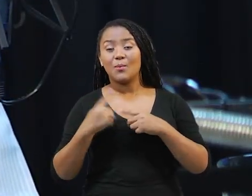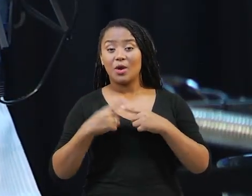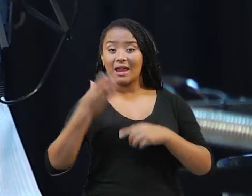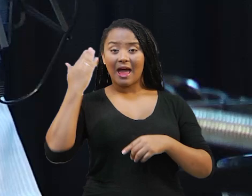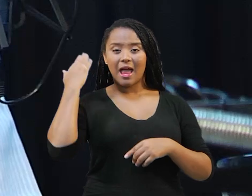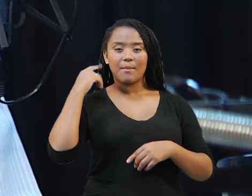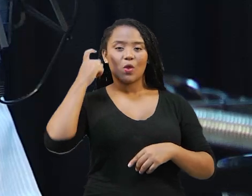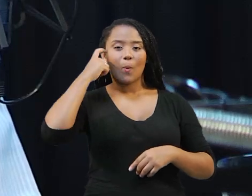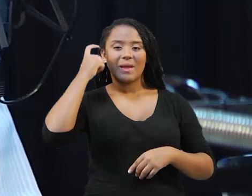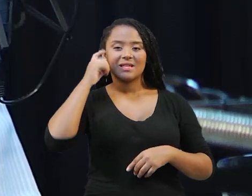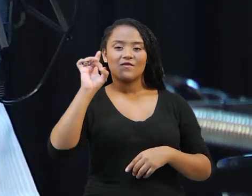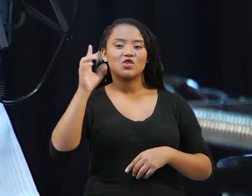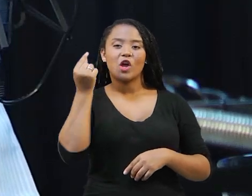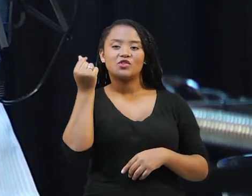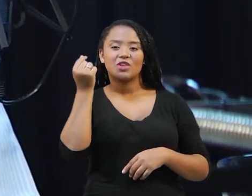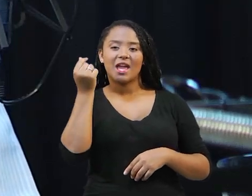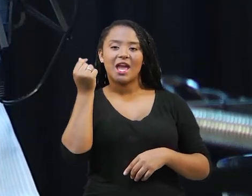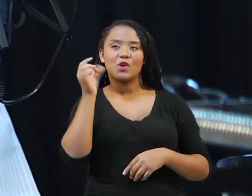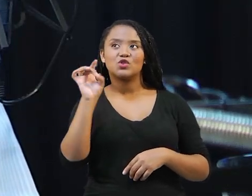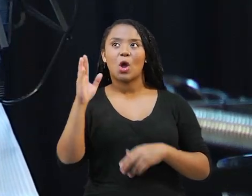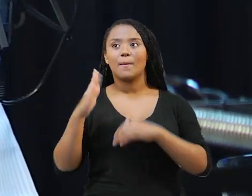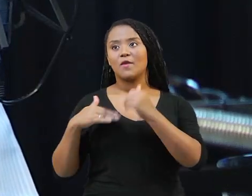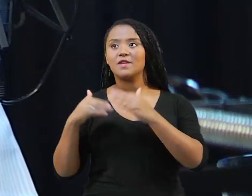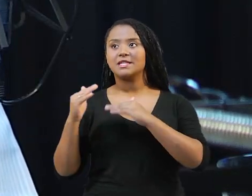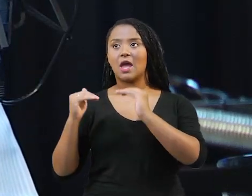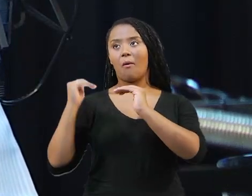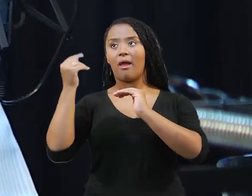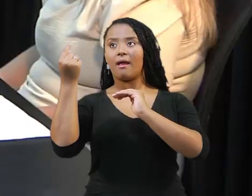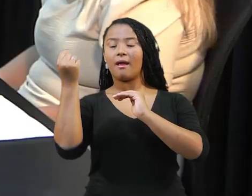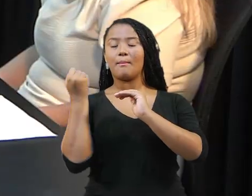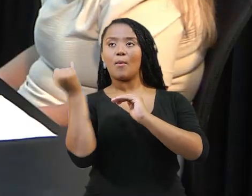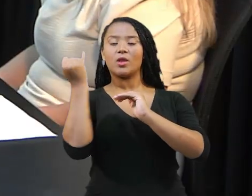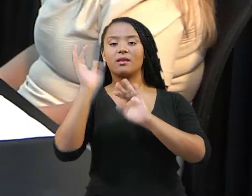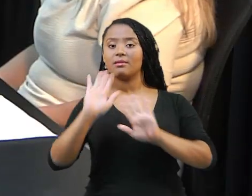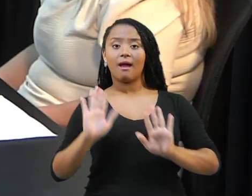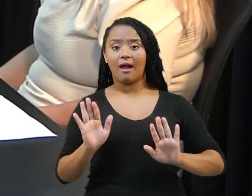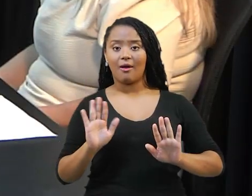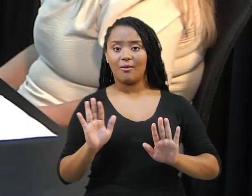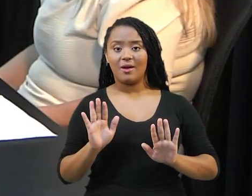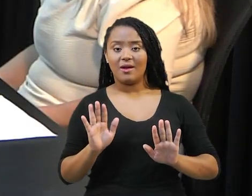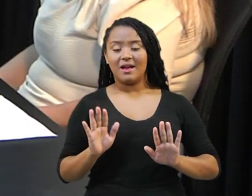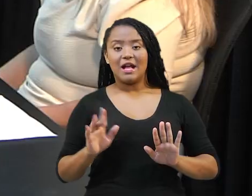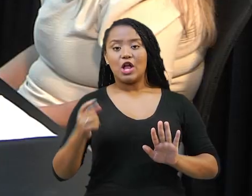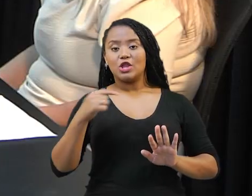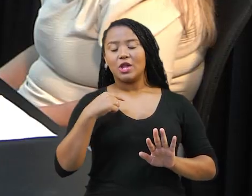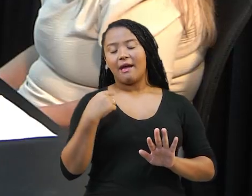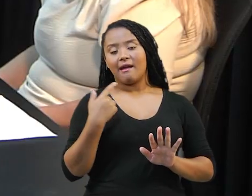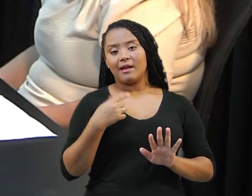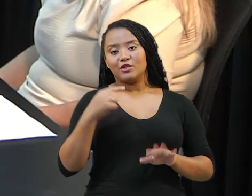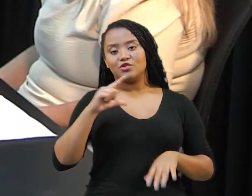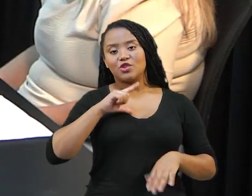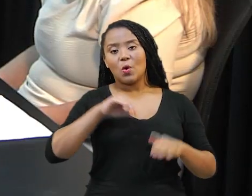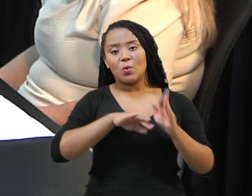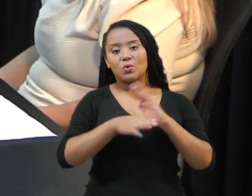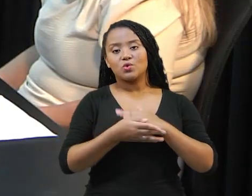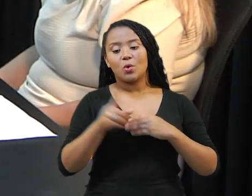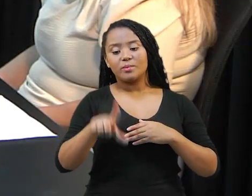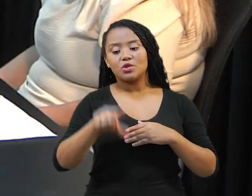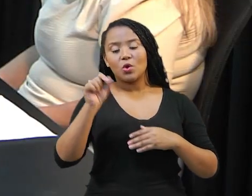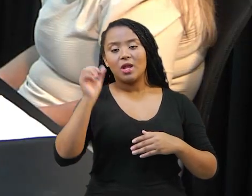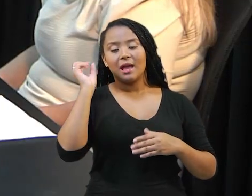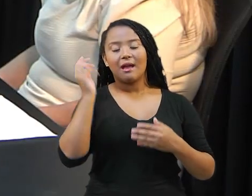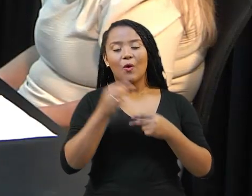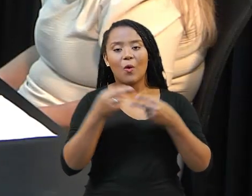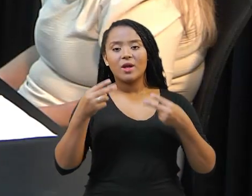diferentes. A gente optava mesmo por aquilo que gostava mais, né? Pelo menos foi assim, acho que a nossa turma toda, porque também não